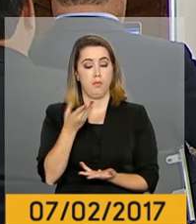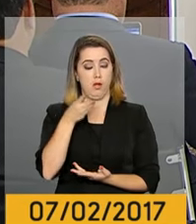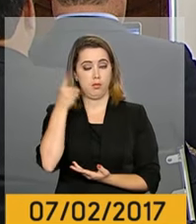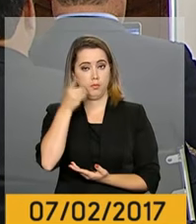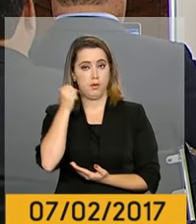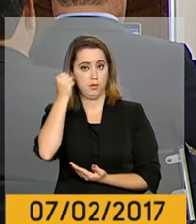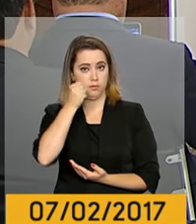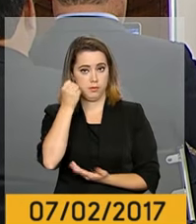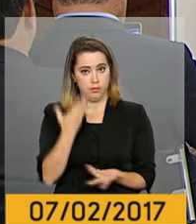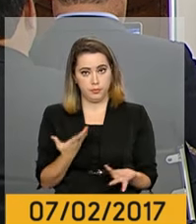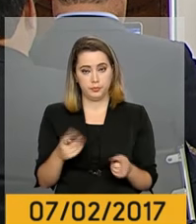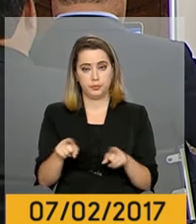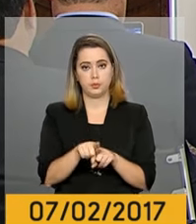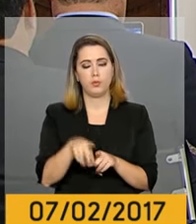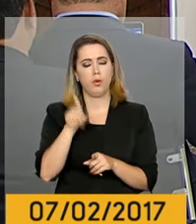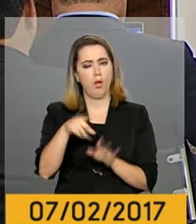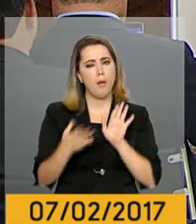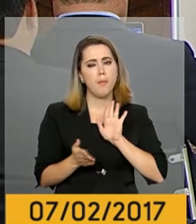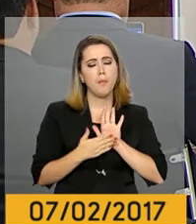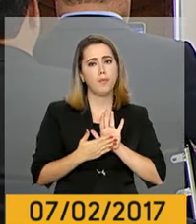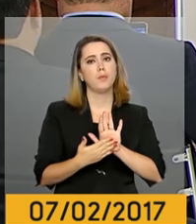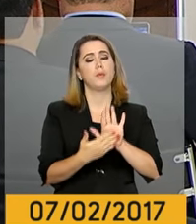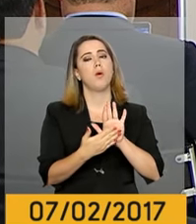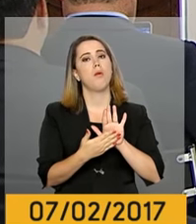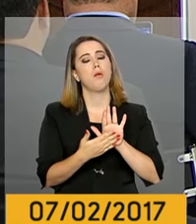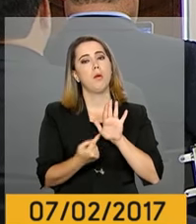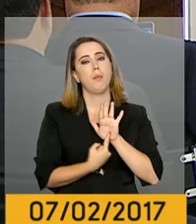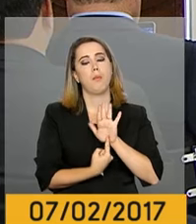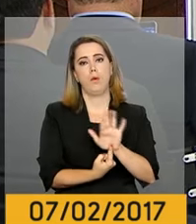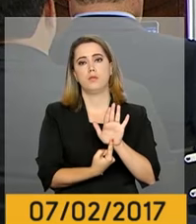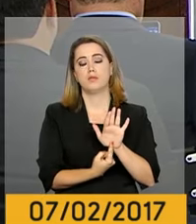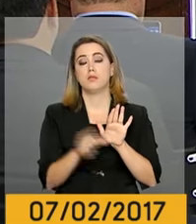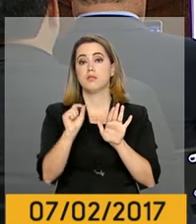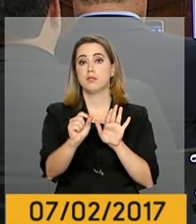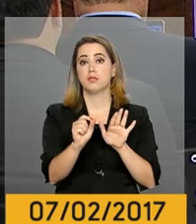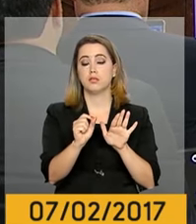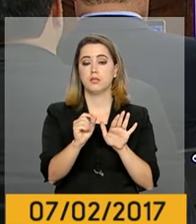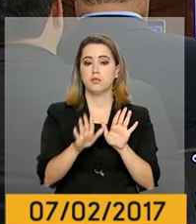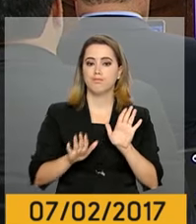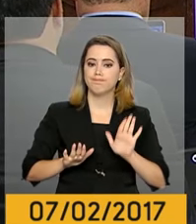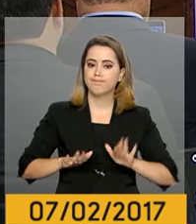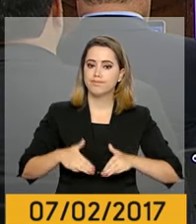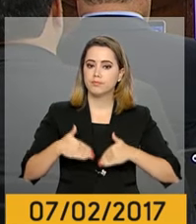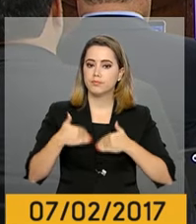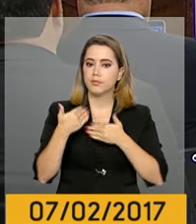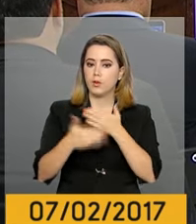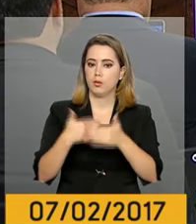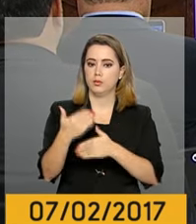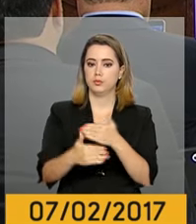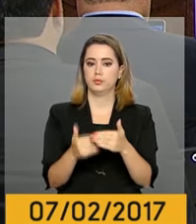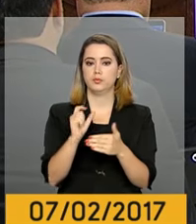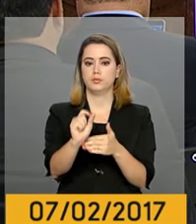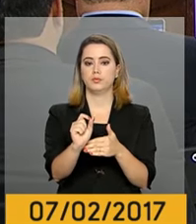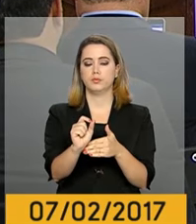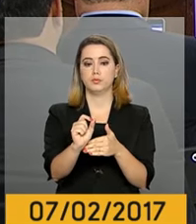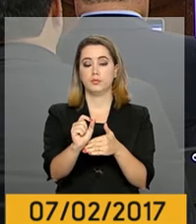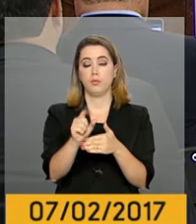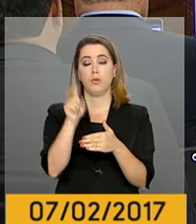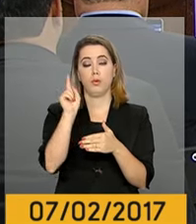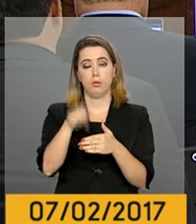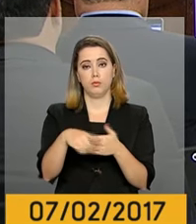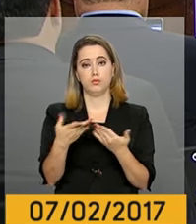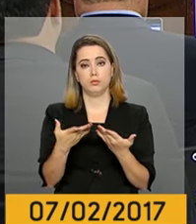é demonstrar aqui publicamente a persistência, o